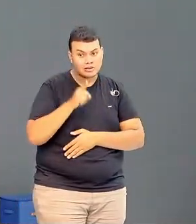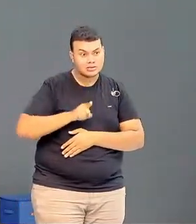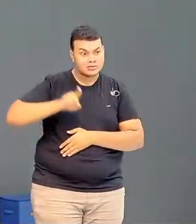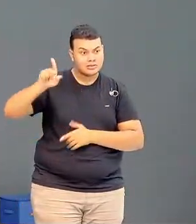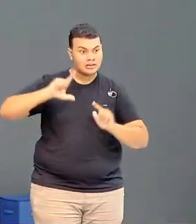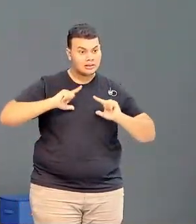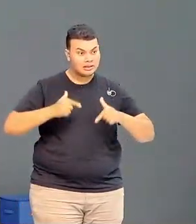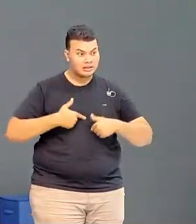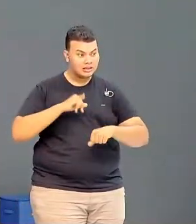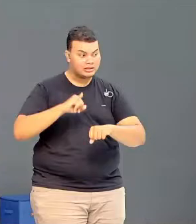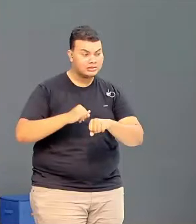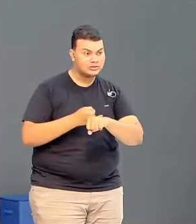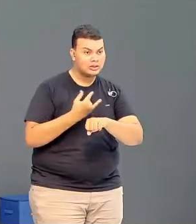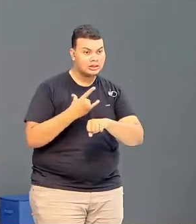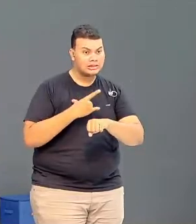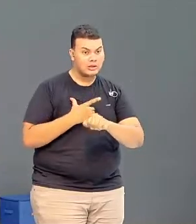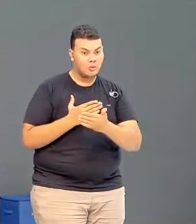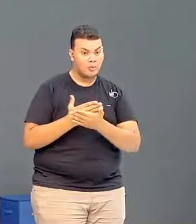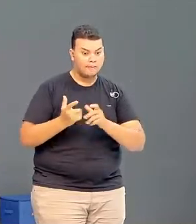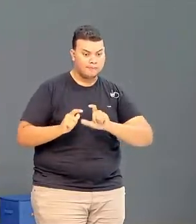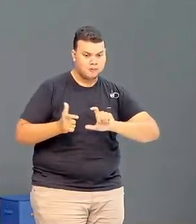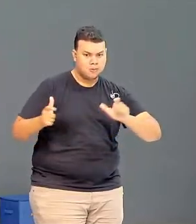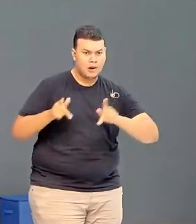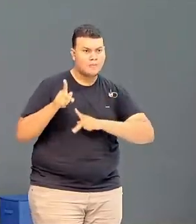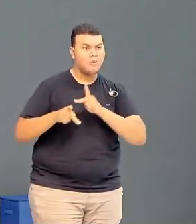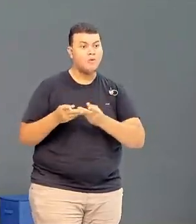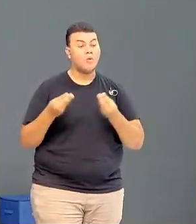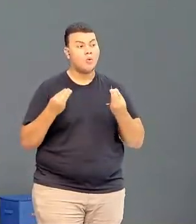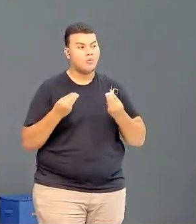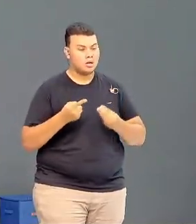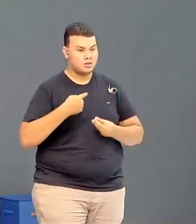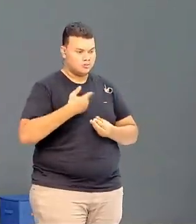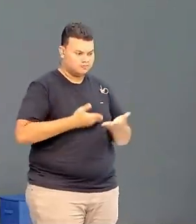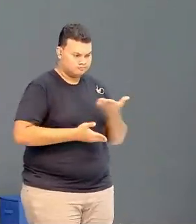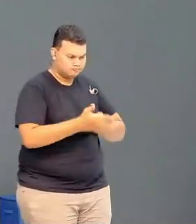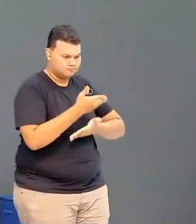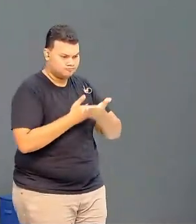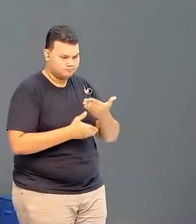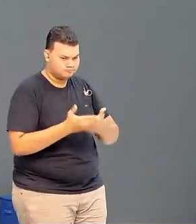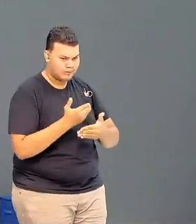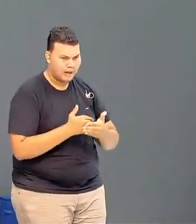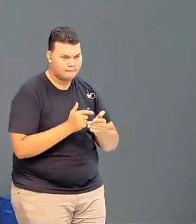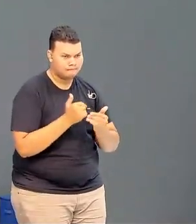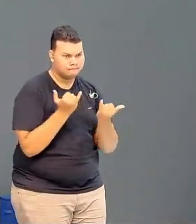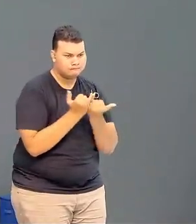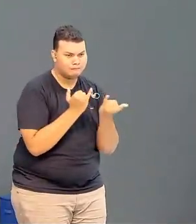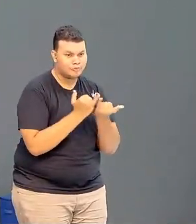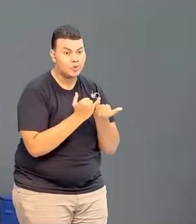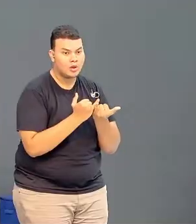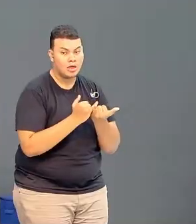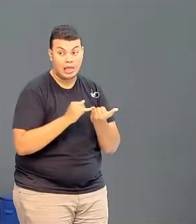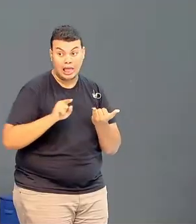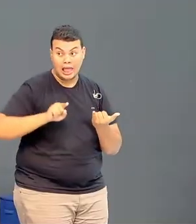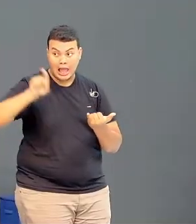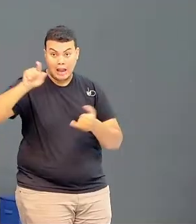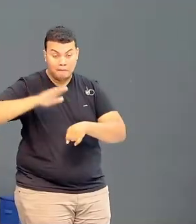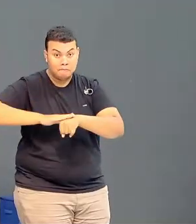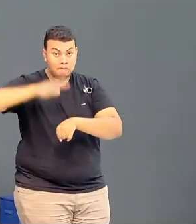cresceu demais. E ele diz para os seus conselheiros: eles são mais fortes que